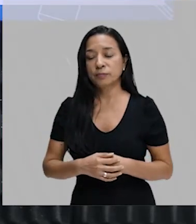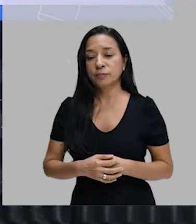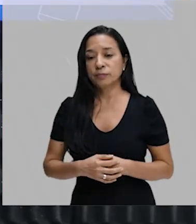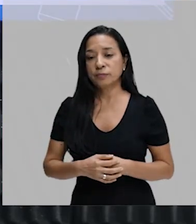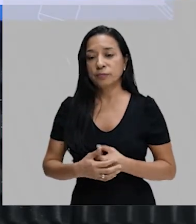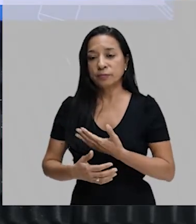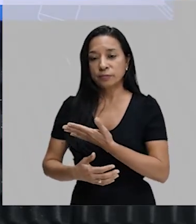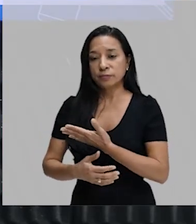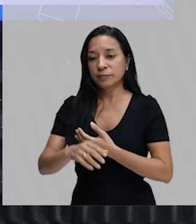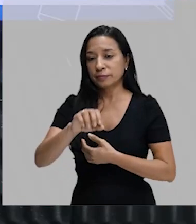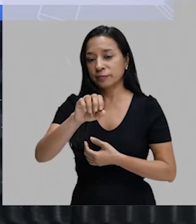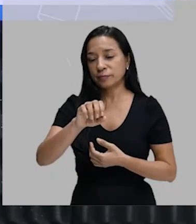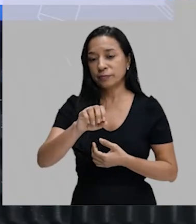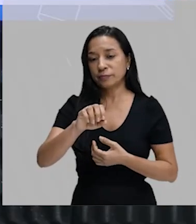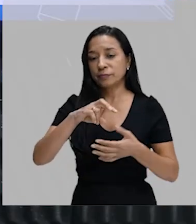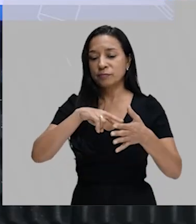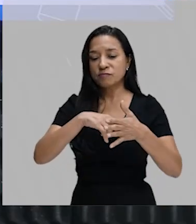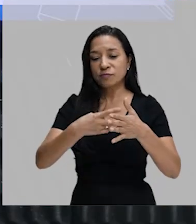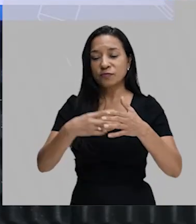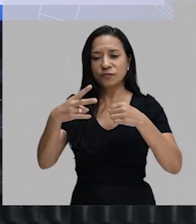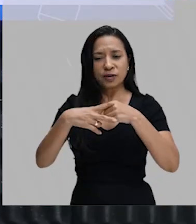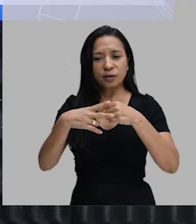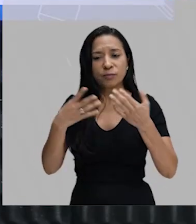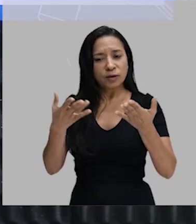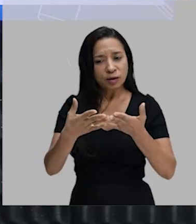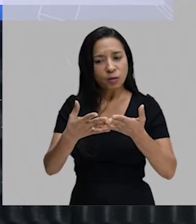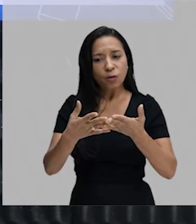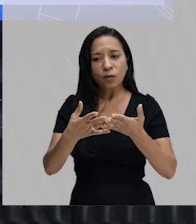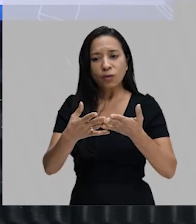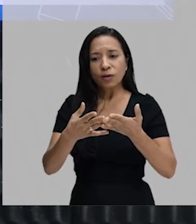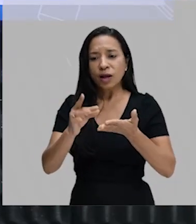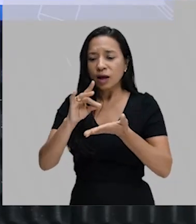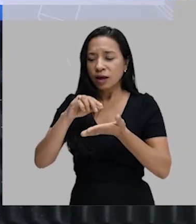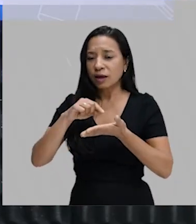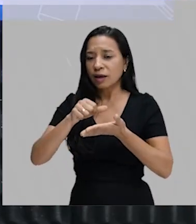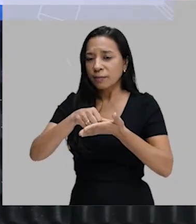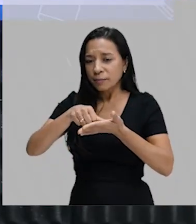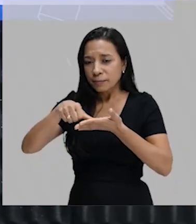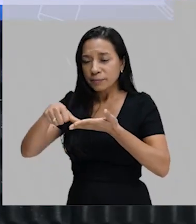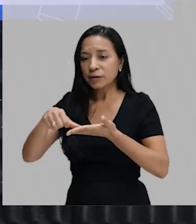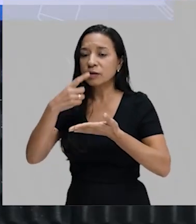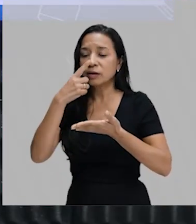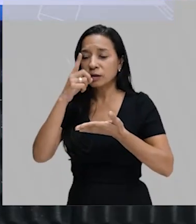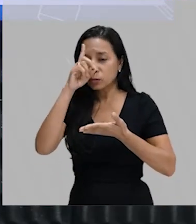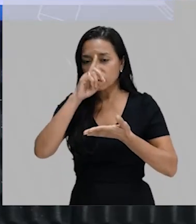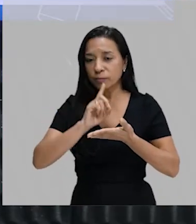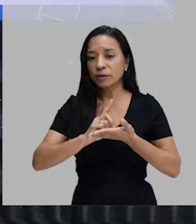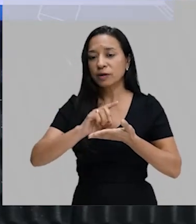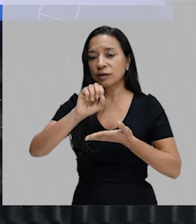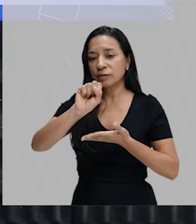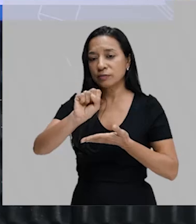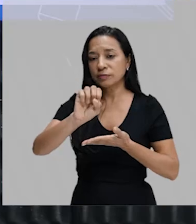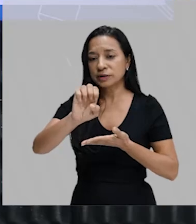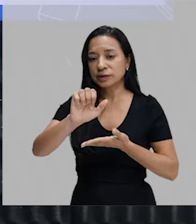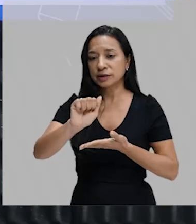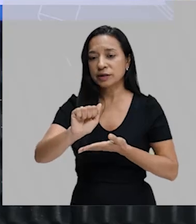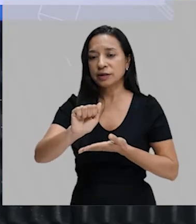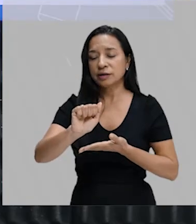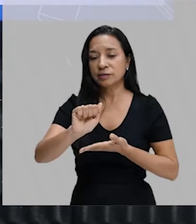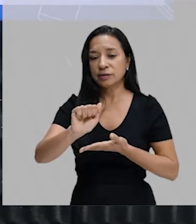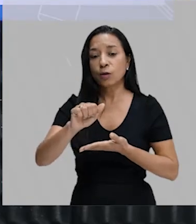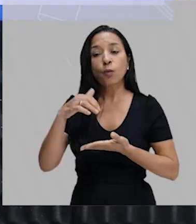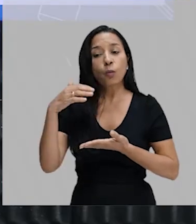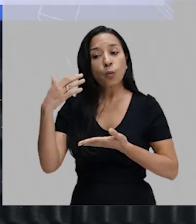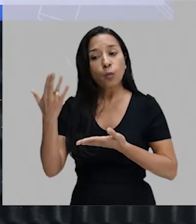está aqui como sea. E aí? O que vocês acham? Ele está em que